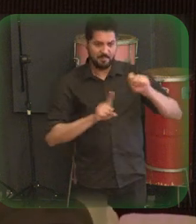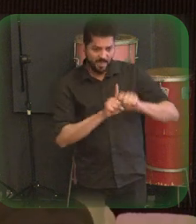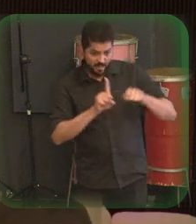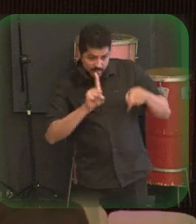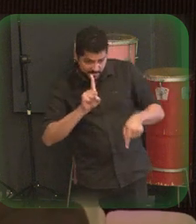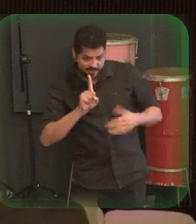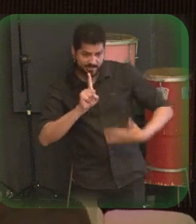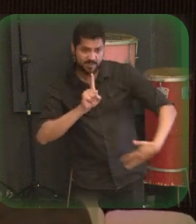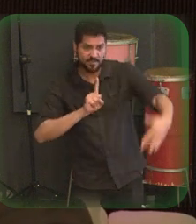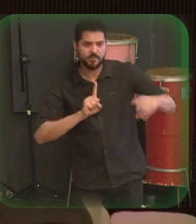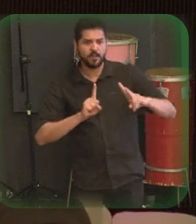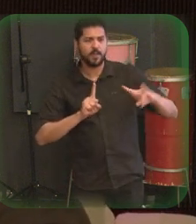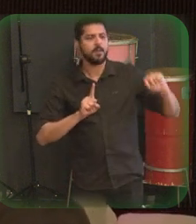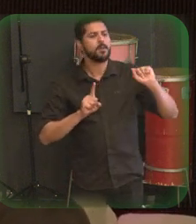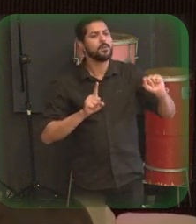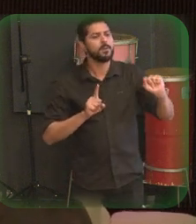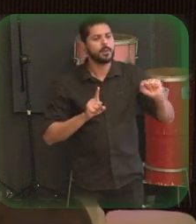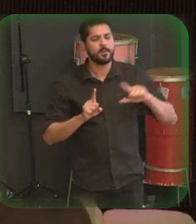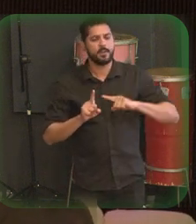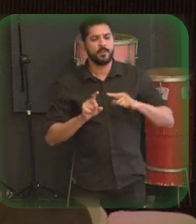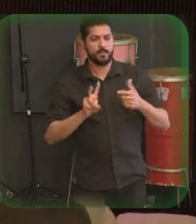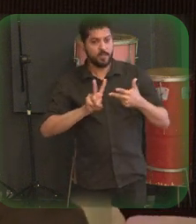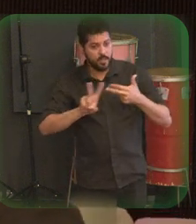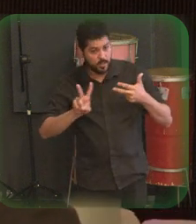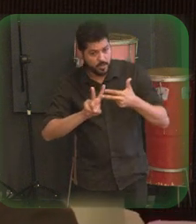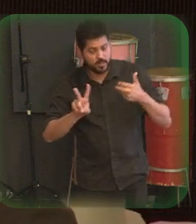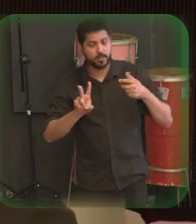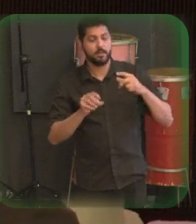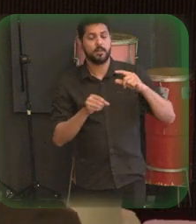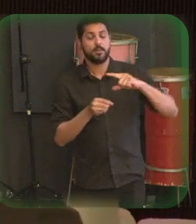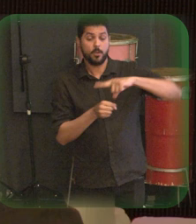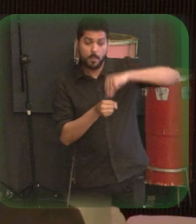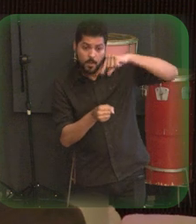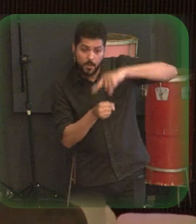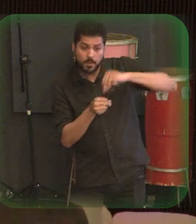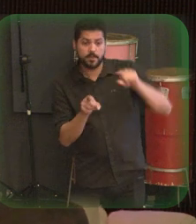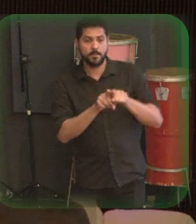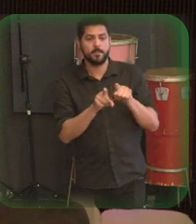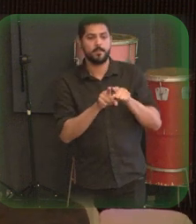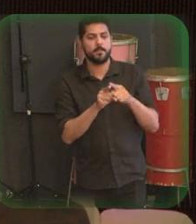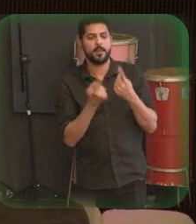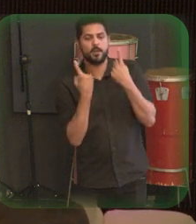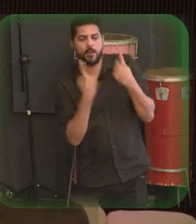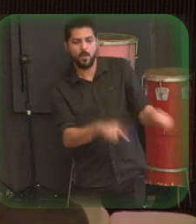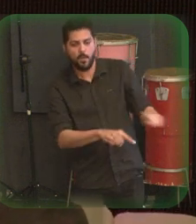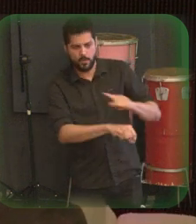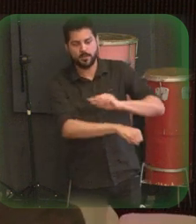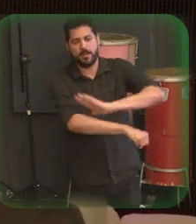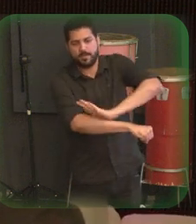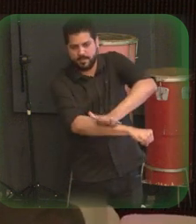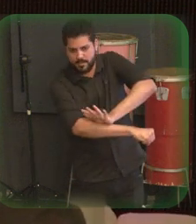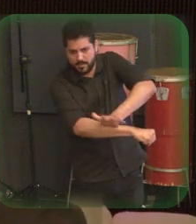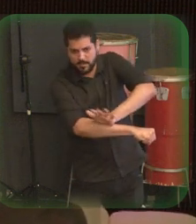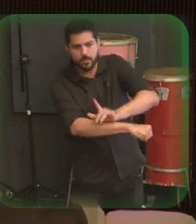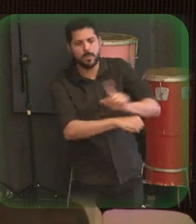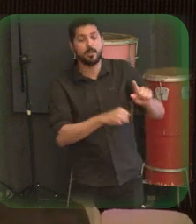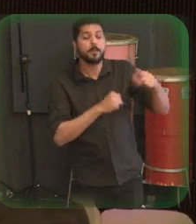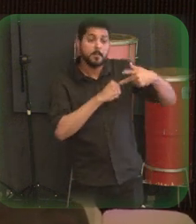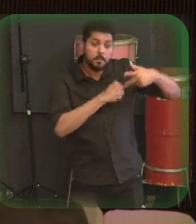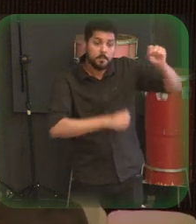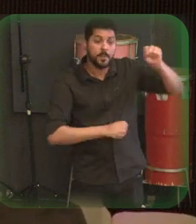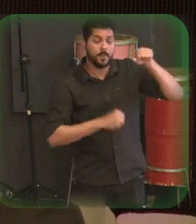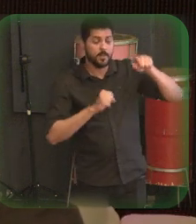pós-graduação intercultural indígena quilombola antirracista do Instituto Federal de Pernambuco. uma pós-graduação que, como Laura